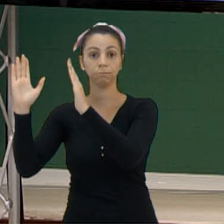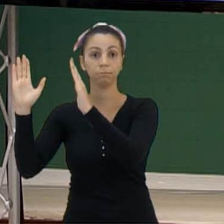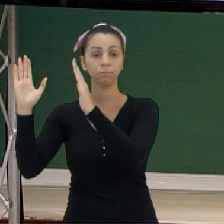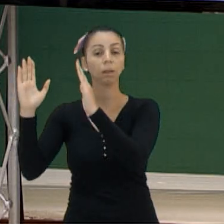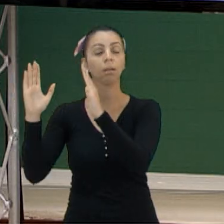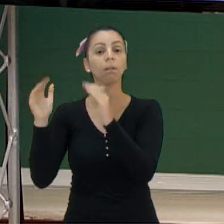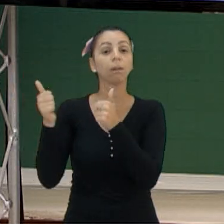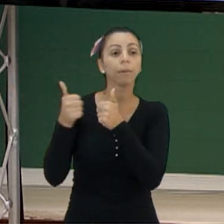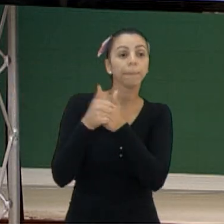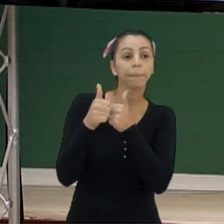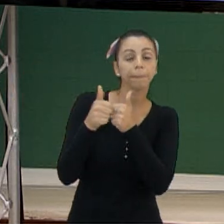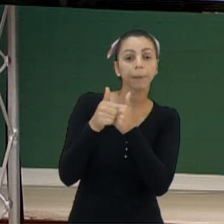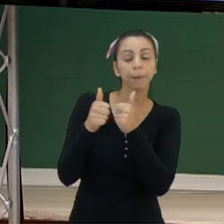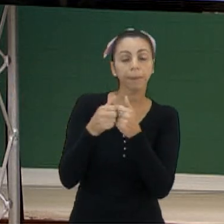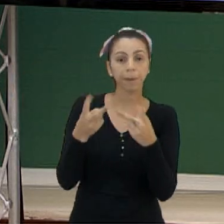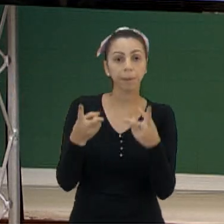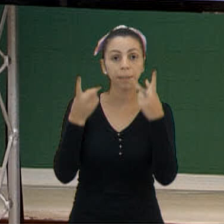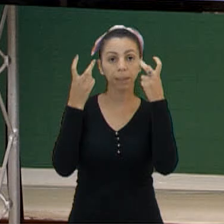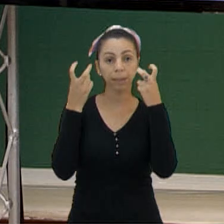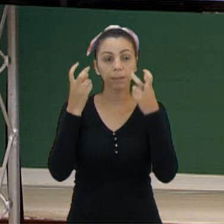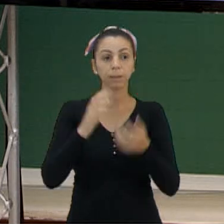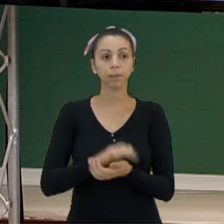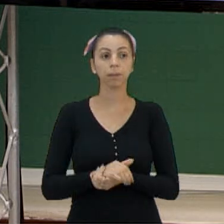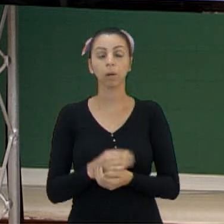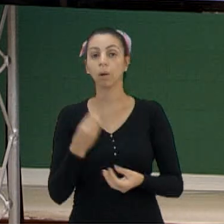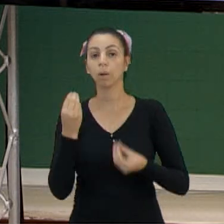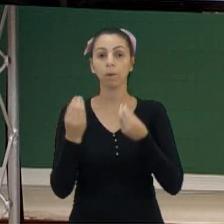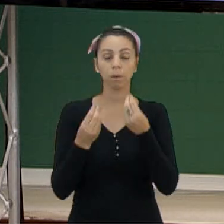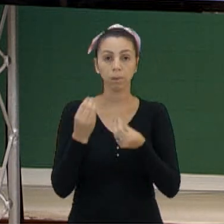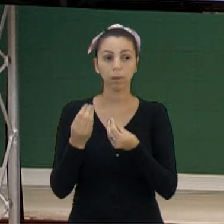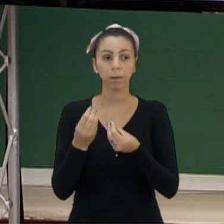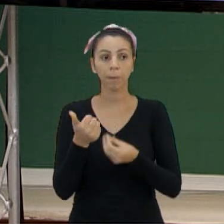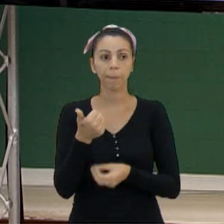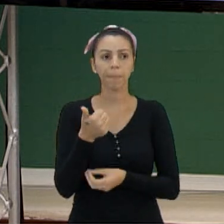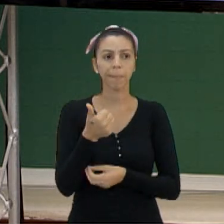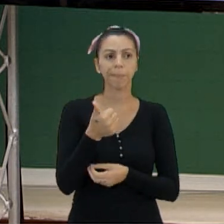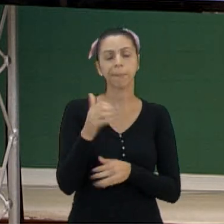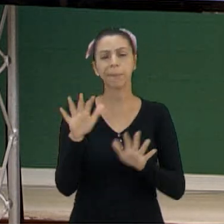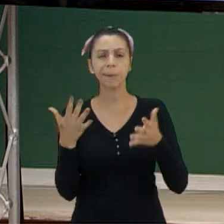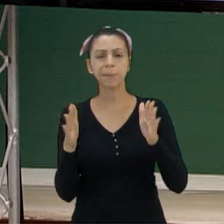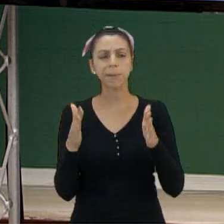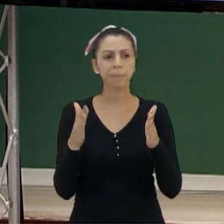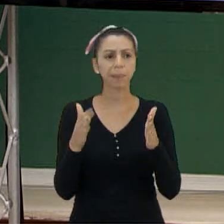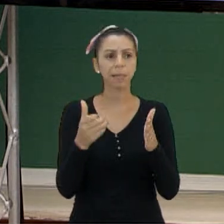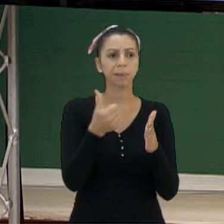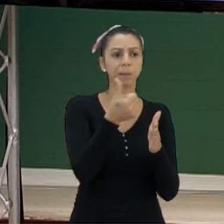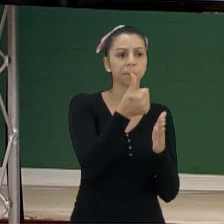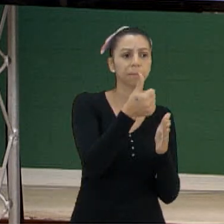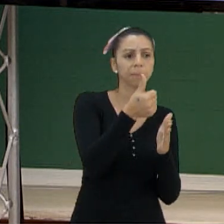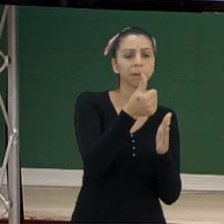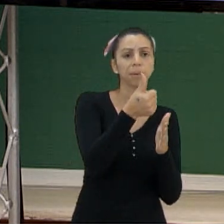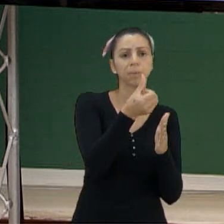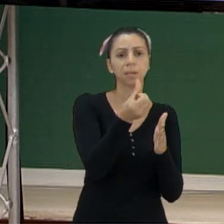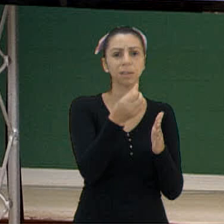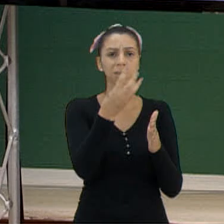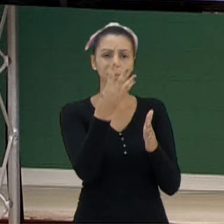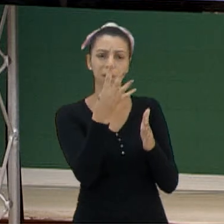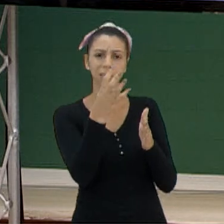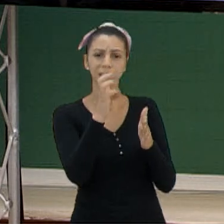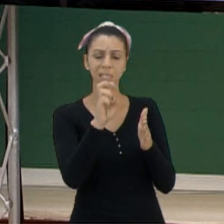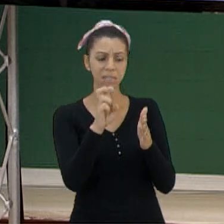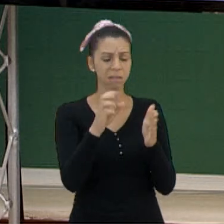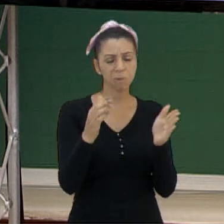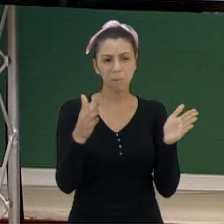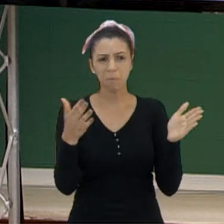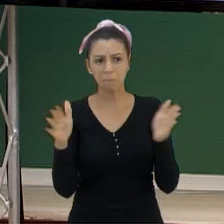se aproximam ali para vocês prestarem atenção e ver isso. Então, a gente está falando de 1645 e 1497.